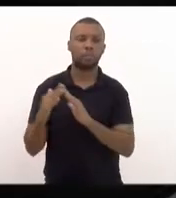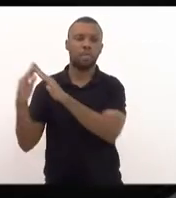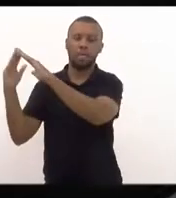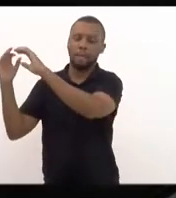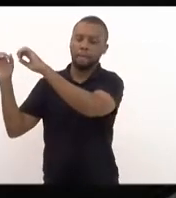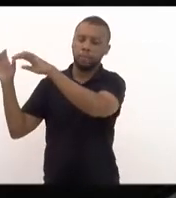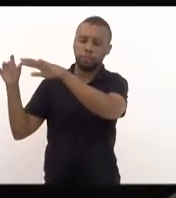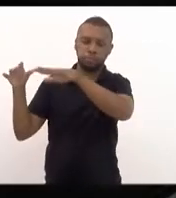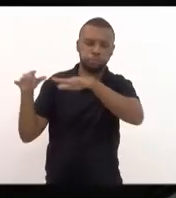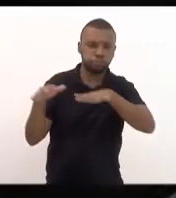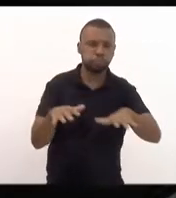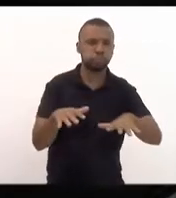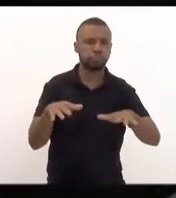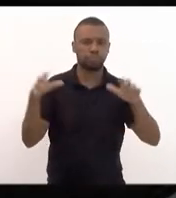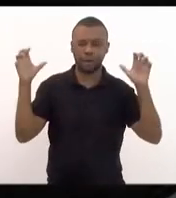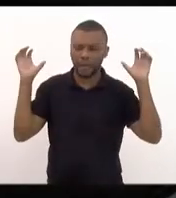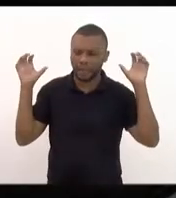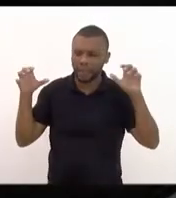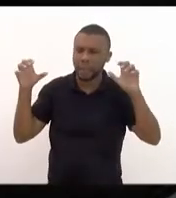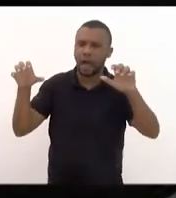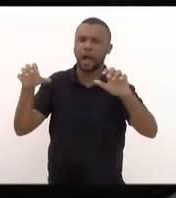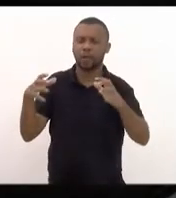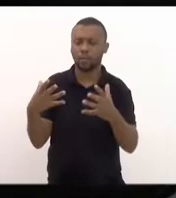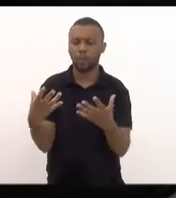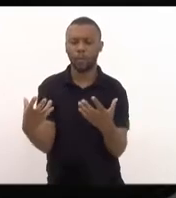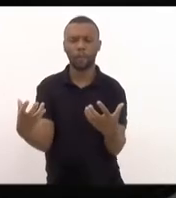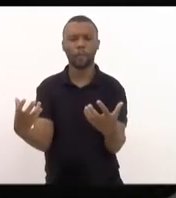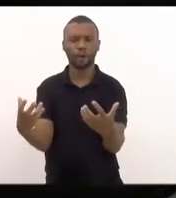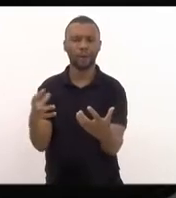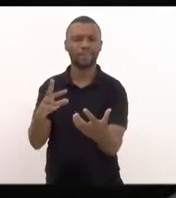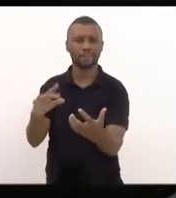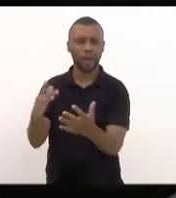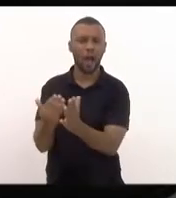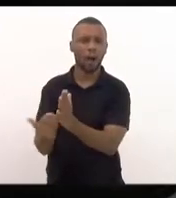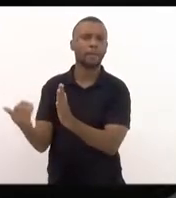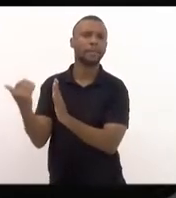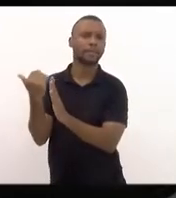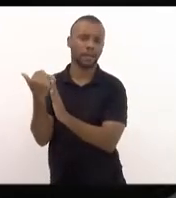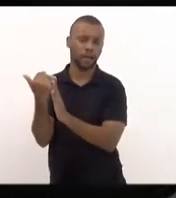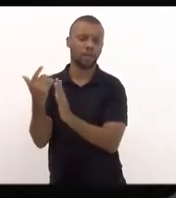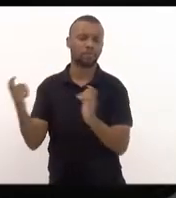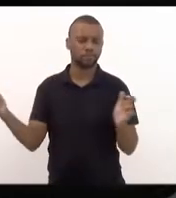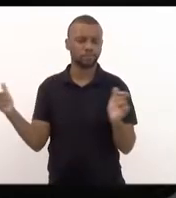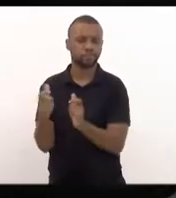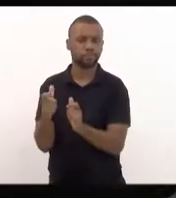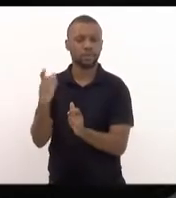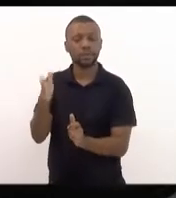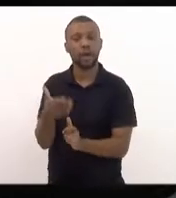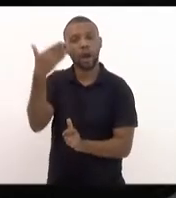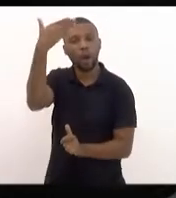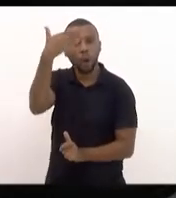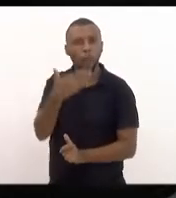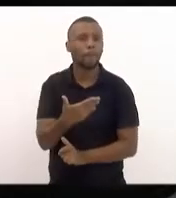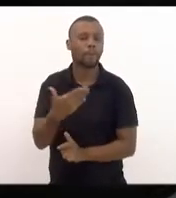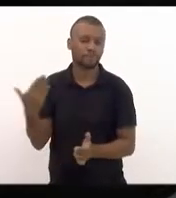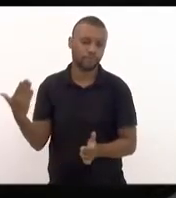chuvas e essas secas, elas vão aumentar a intensidade delas com menor espaço. E é preciso que os estados, municípios e o